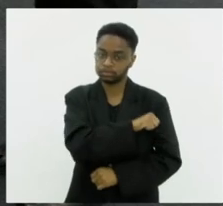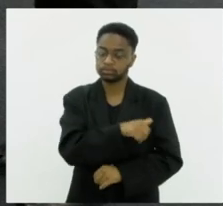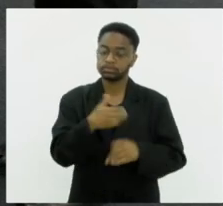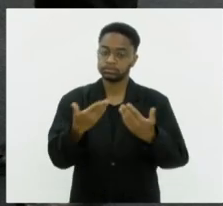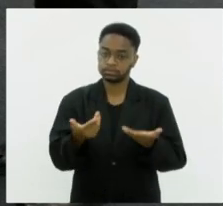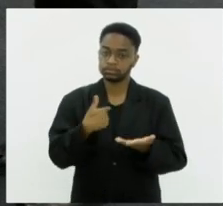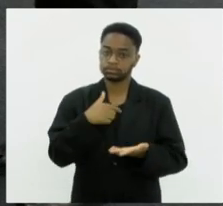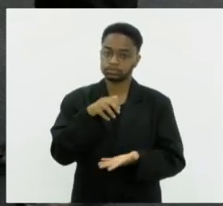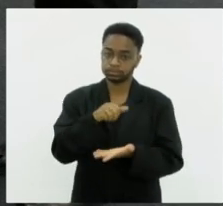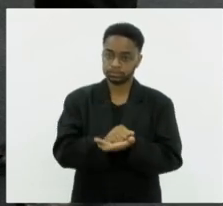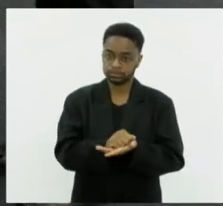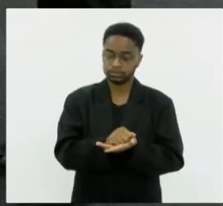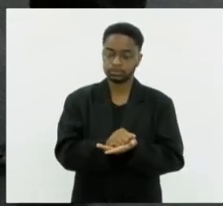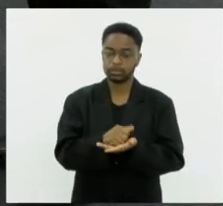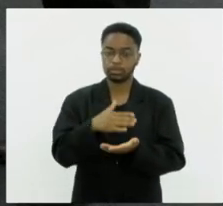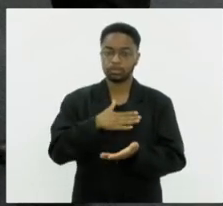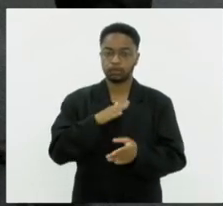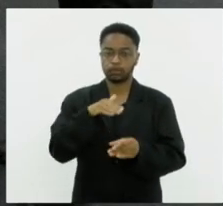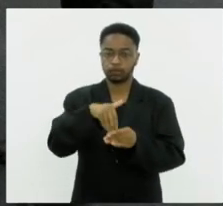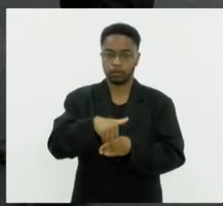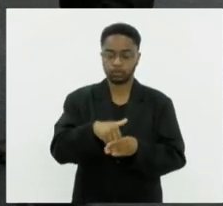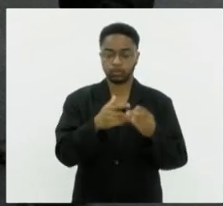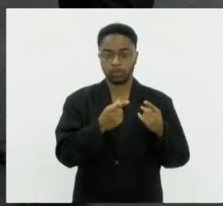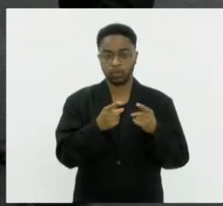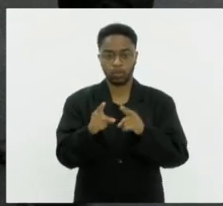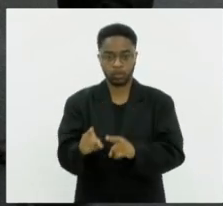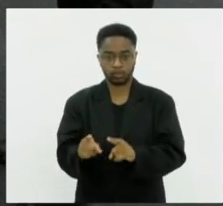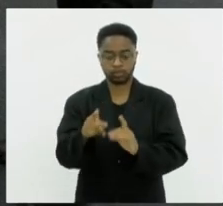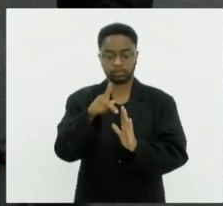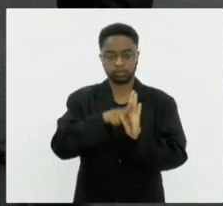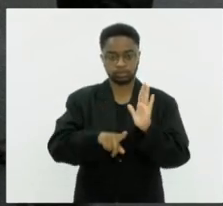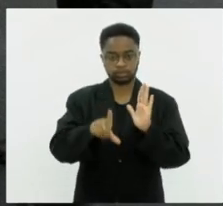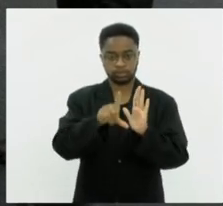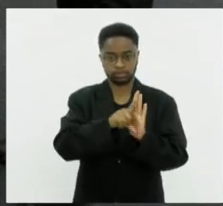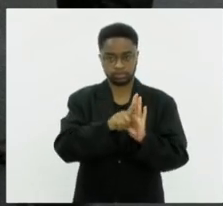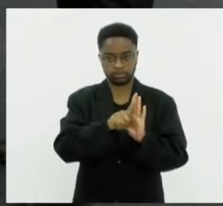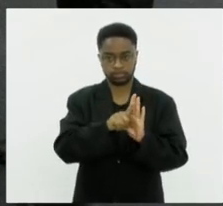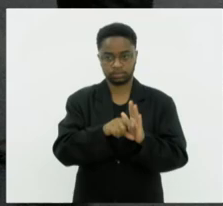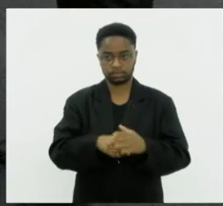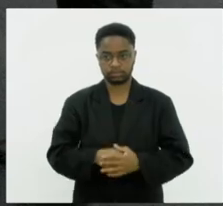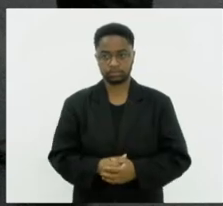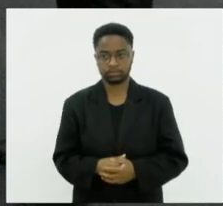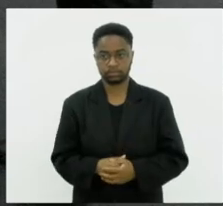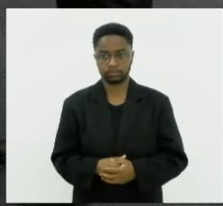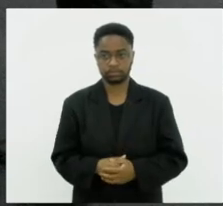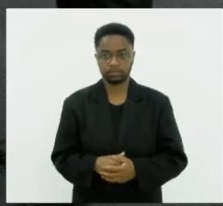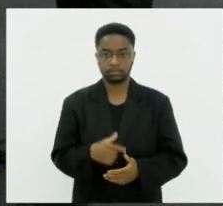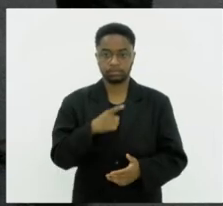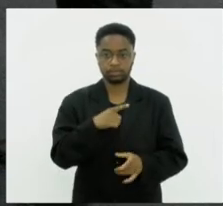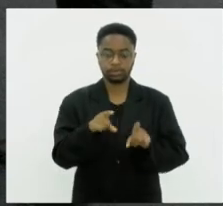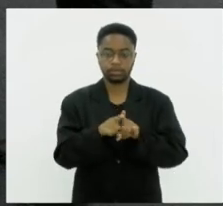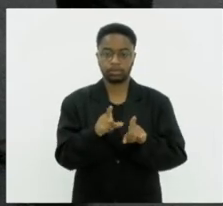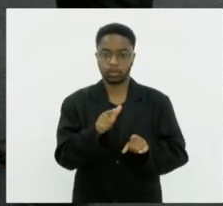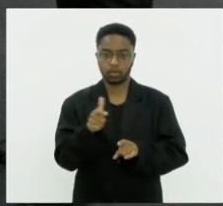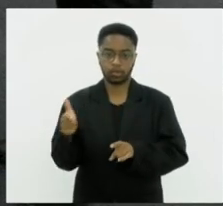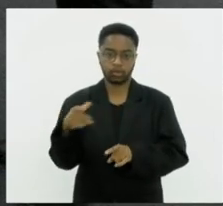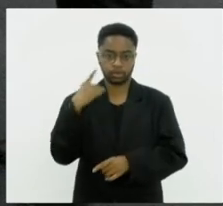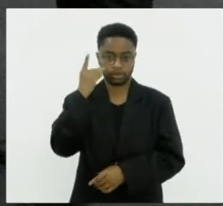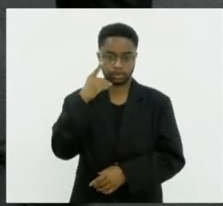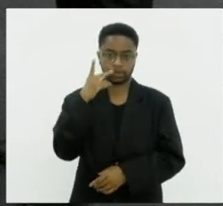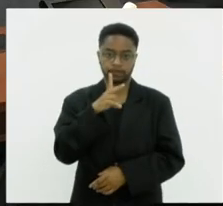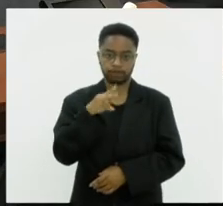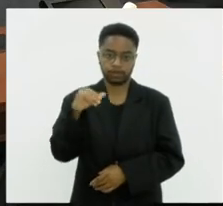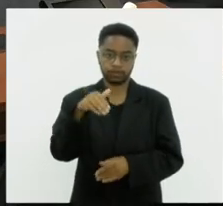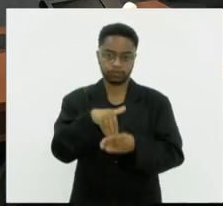no mérito o meu voto contrário ao projeto de lei. E tem outros parlamentares que o farão